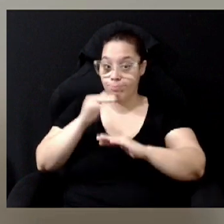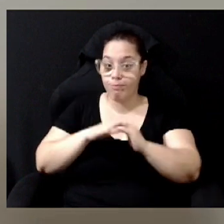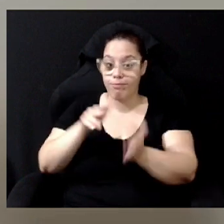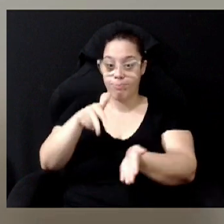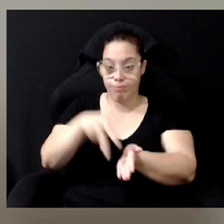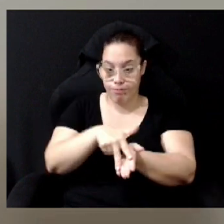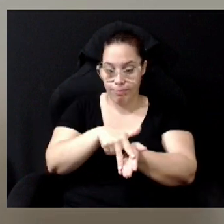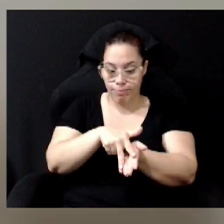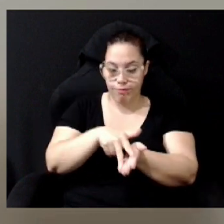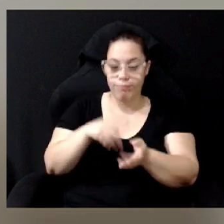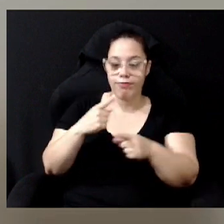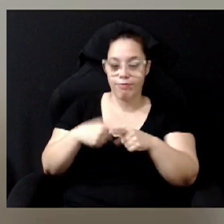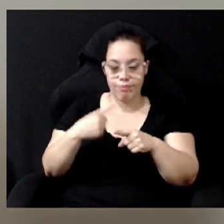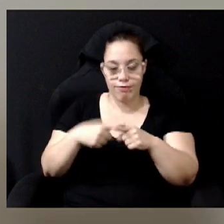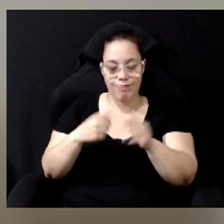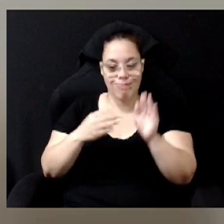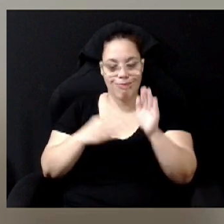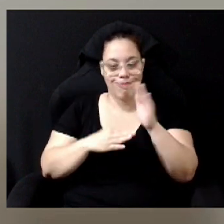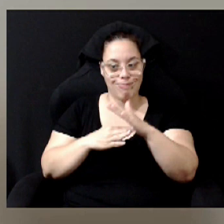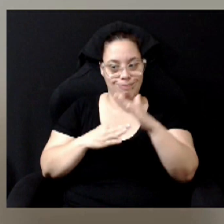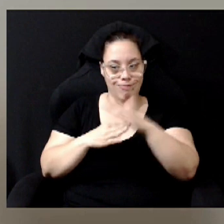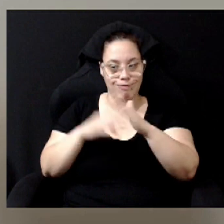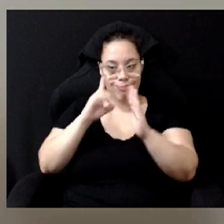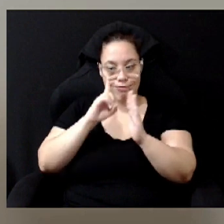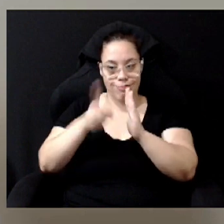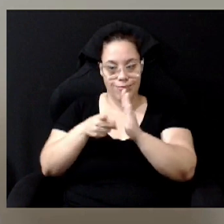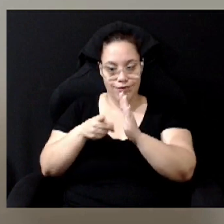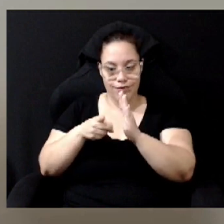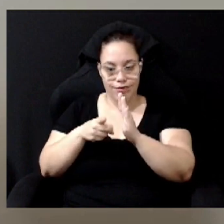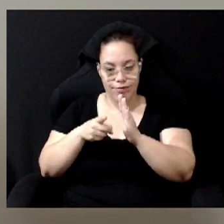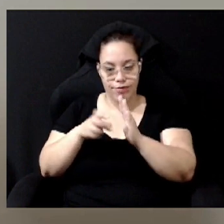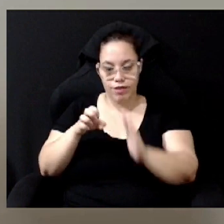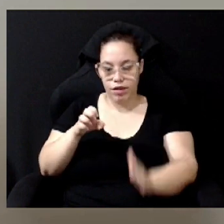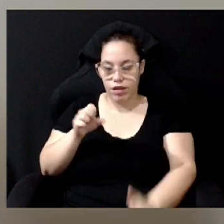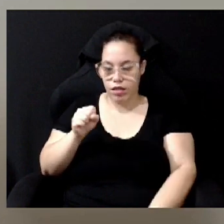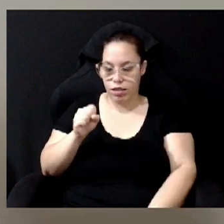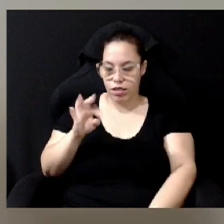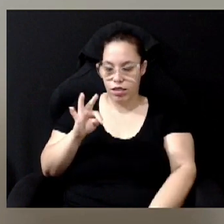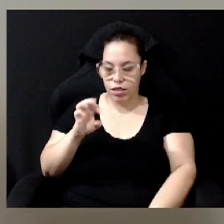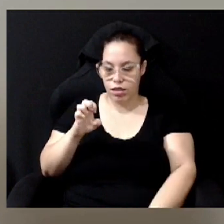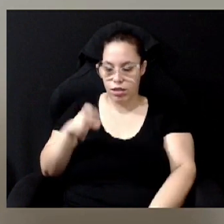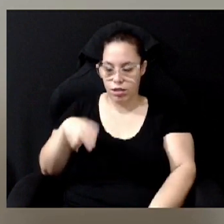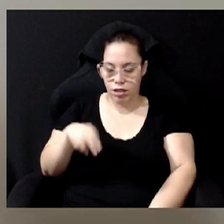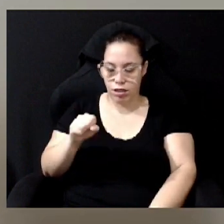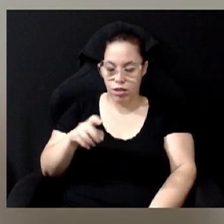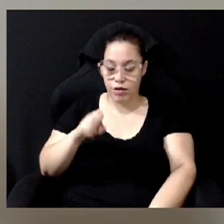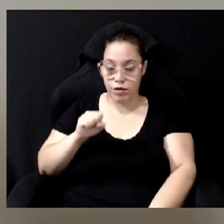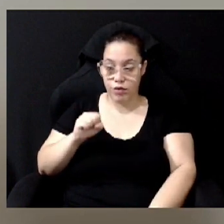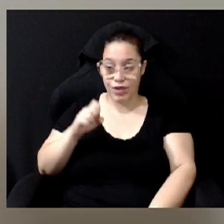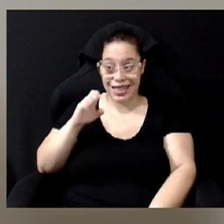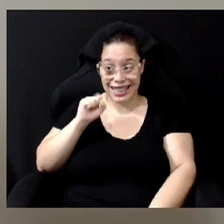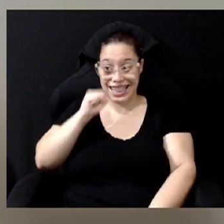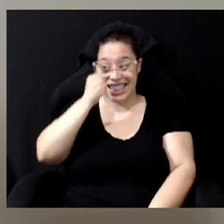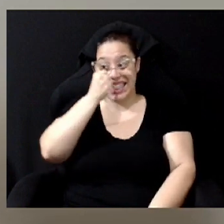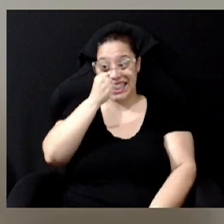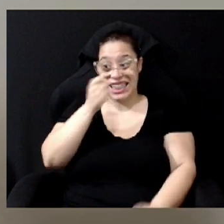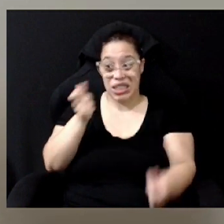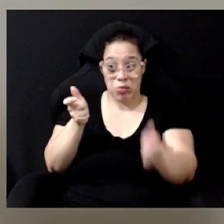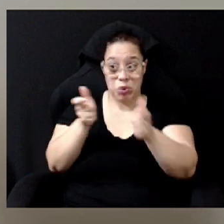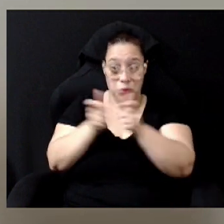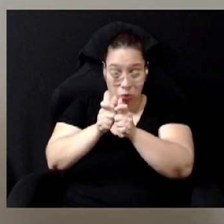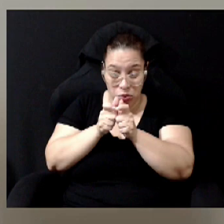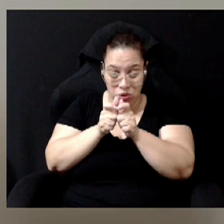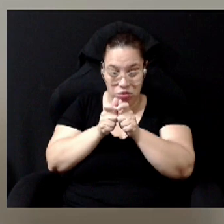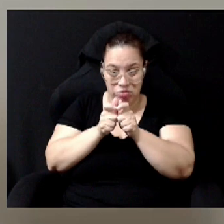porque o tempo entre o diagnóstico da estenose grave e um evento fatal, ele pode ser muito curto. Por isso que o tratamento é